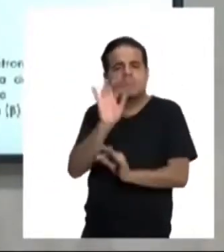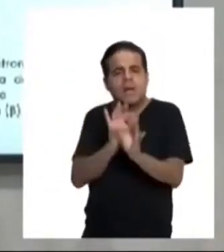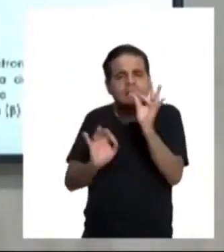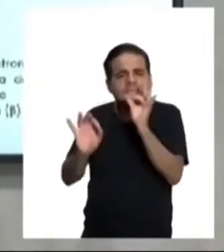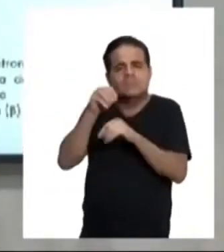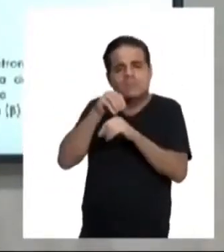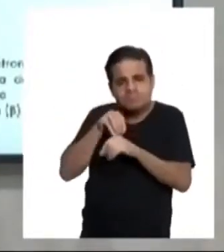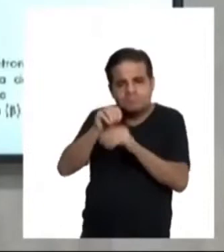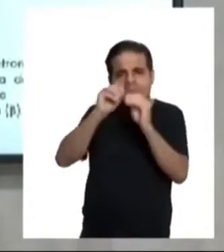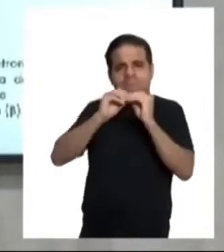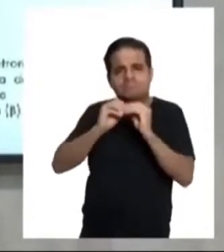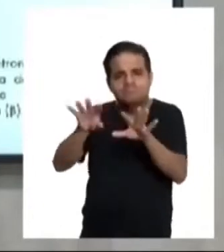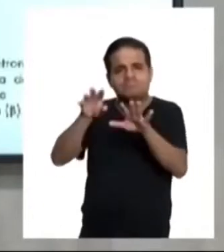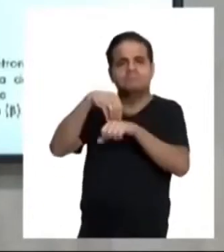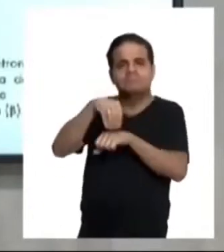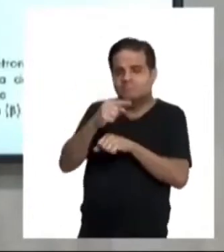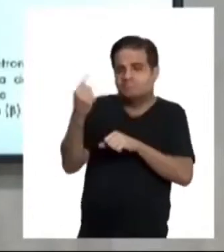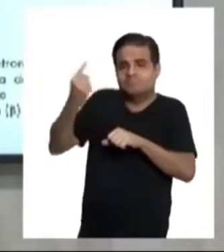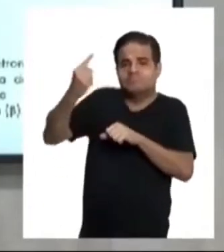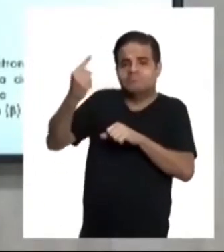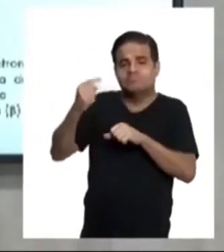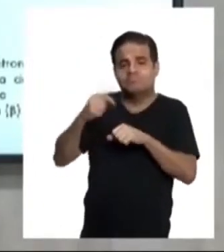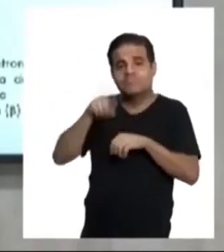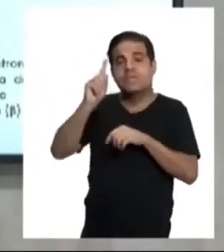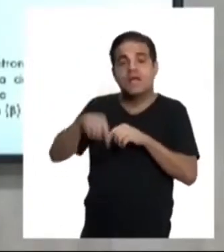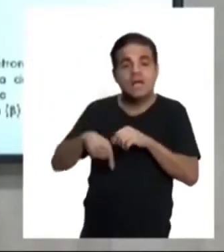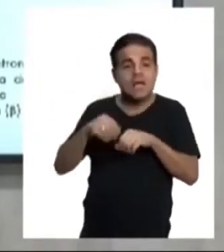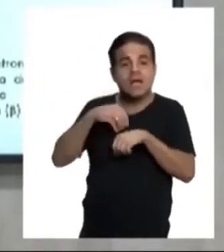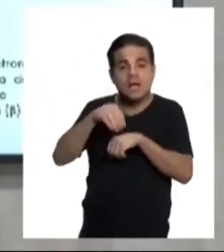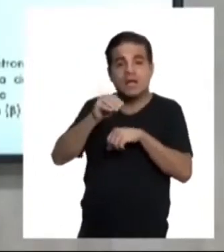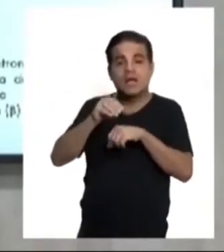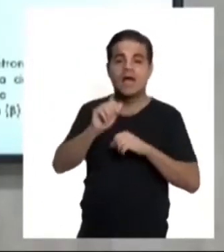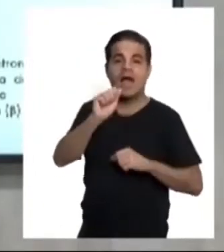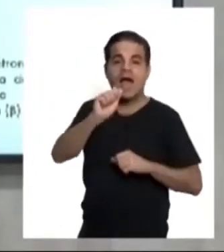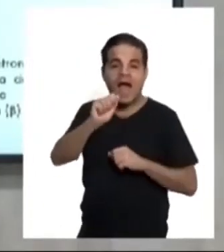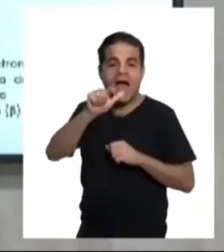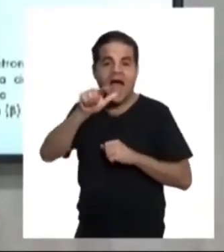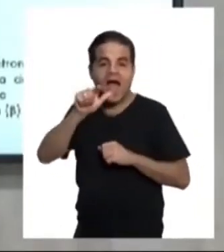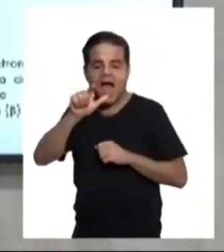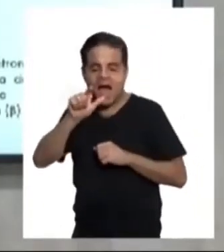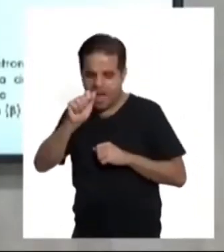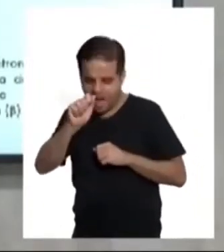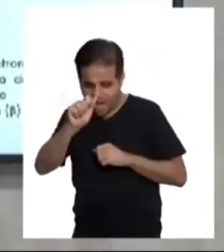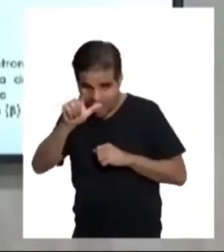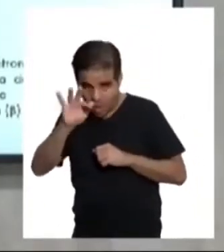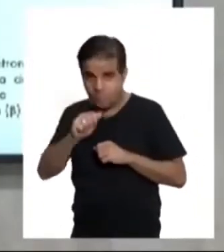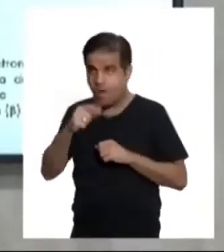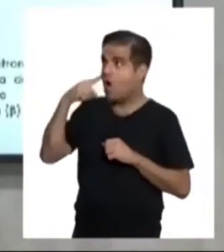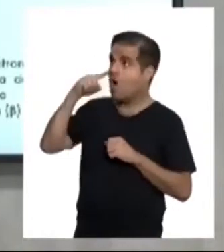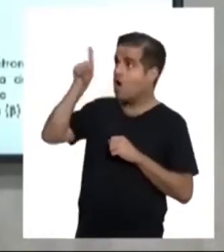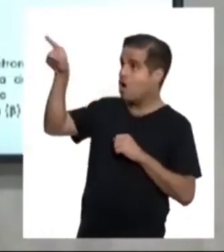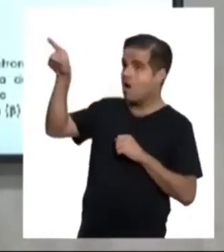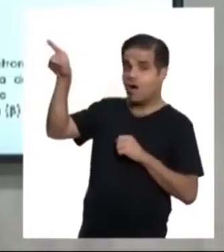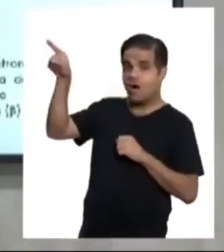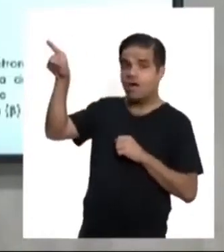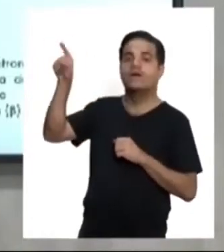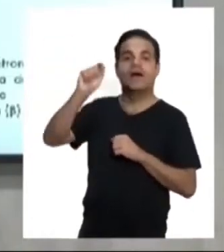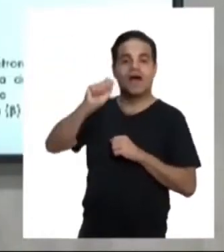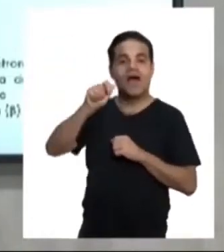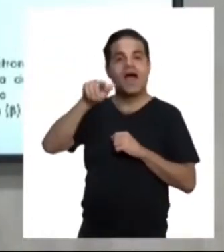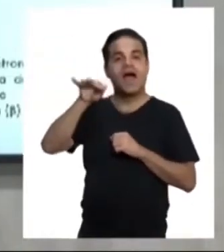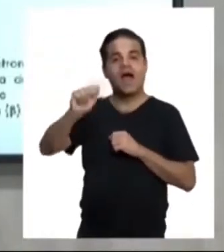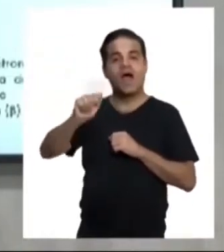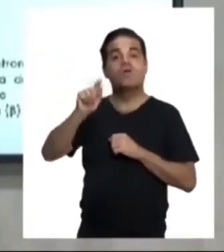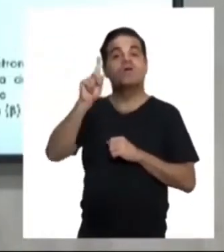é a partícula que ele emite em primeiro lugar? É a partícula alfa. Olha lá a partícula alfa. Tá? É uma